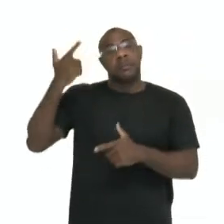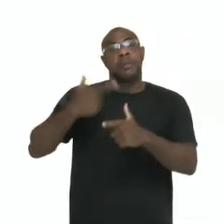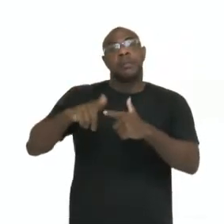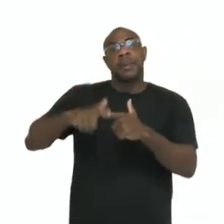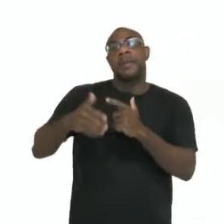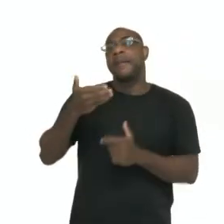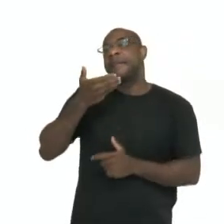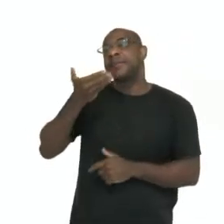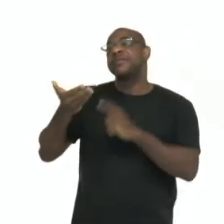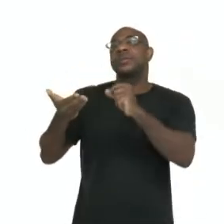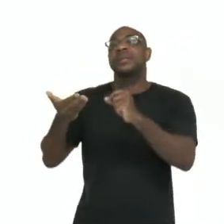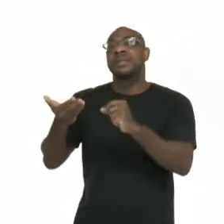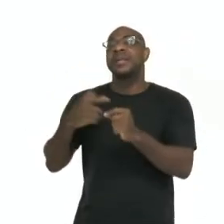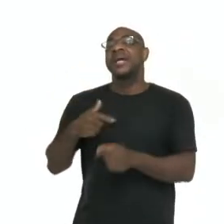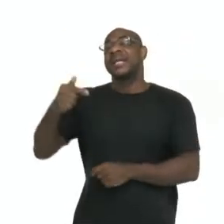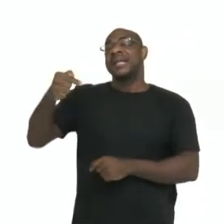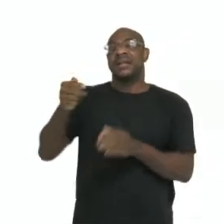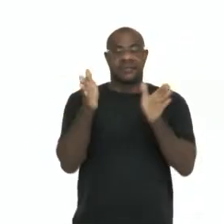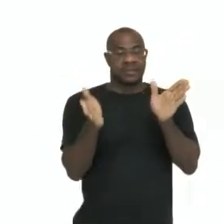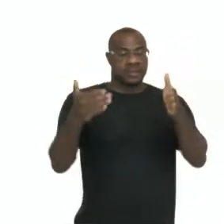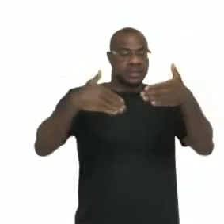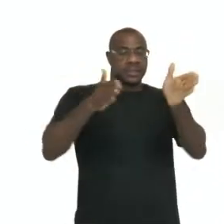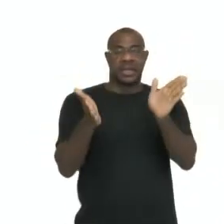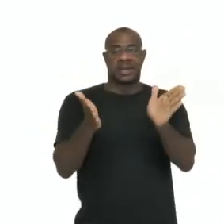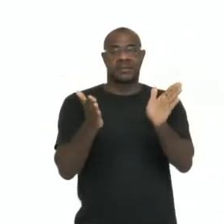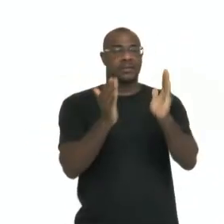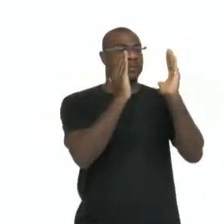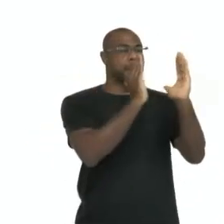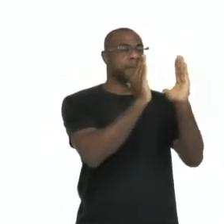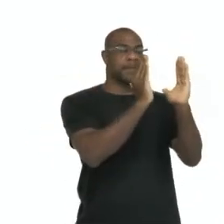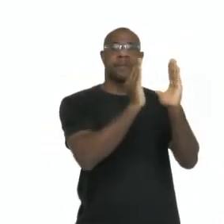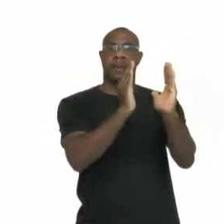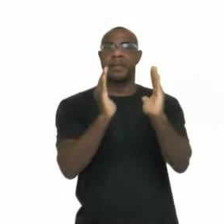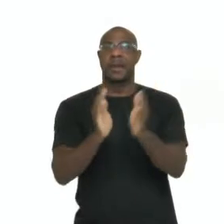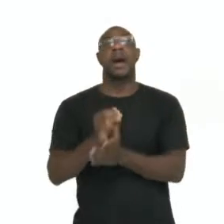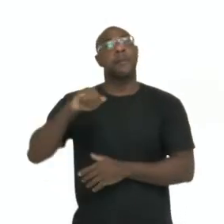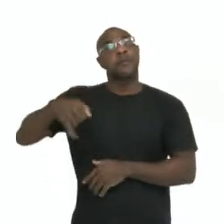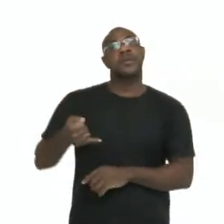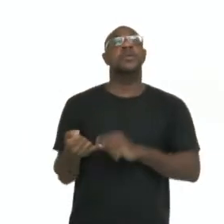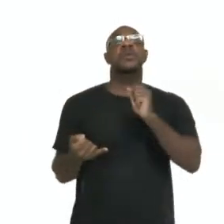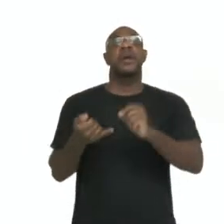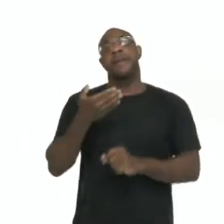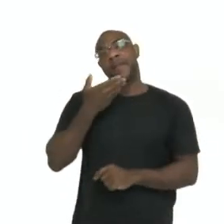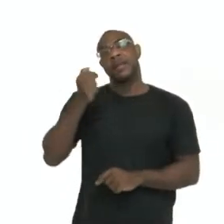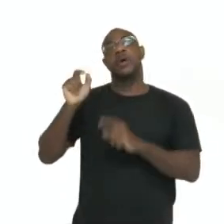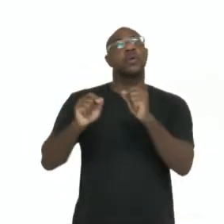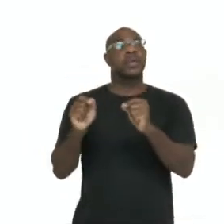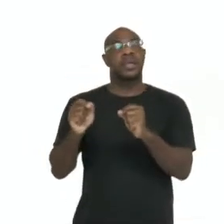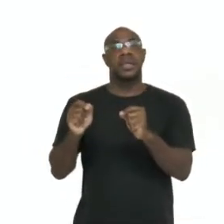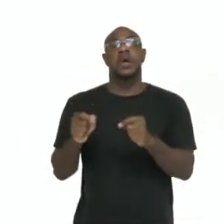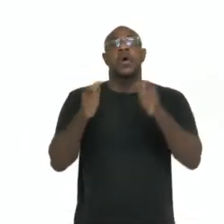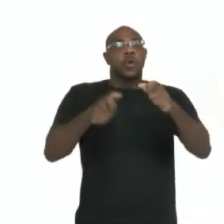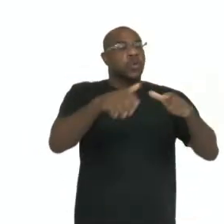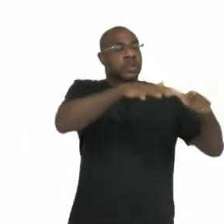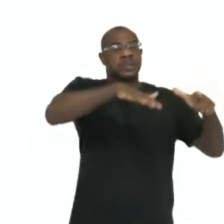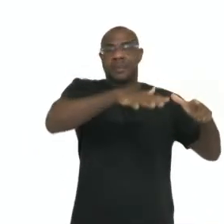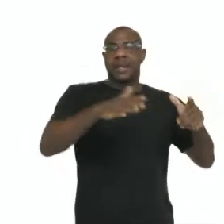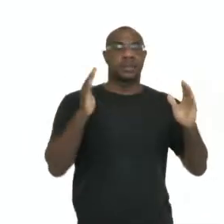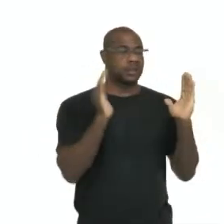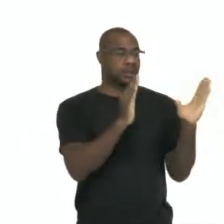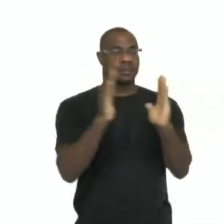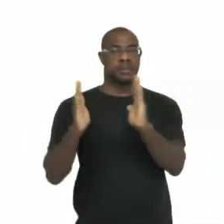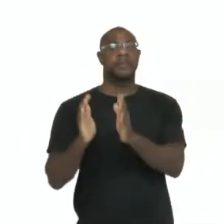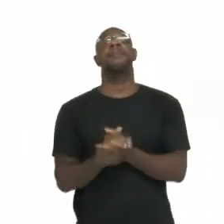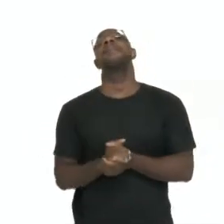aquisição de 7 caixinhas, como as da biblioteca. Assim, aproveitaríamos melhor nossa pequena biblioteca. Desde